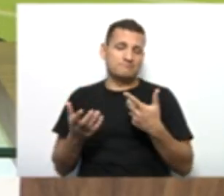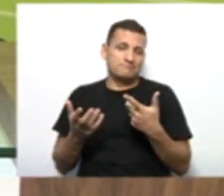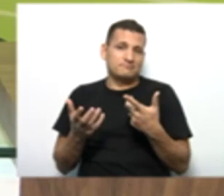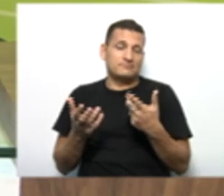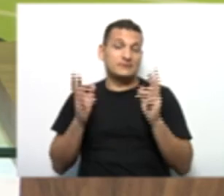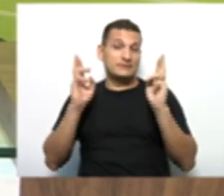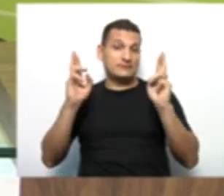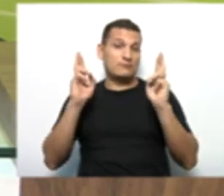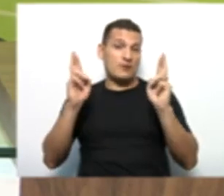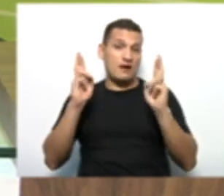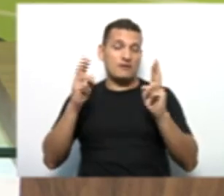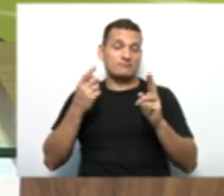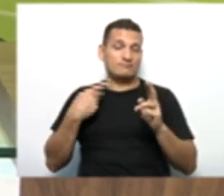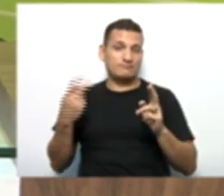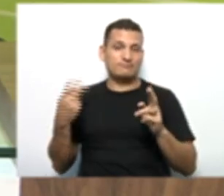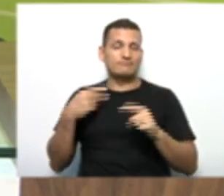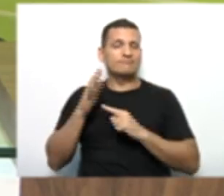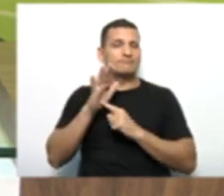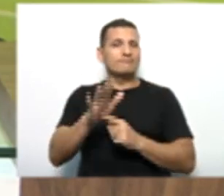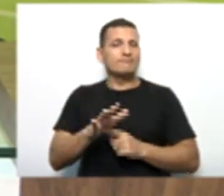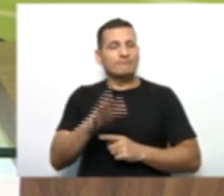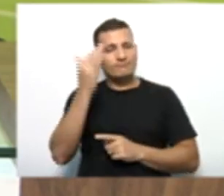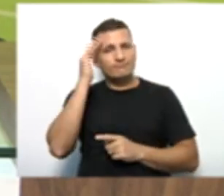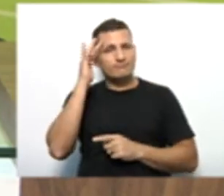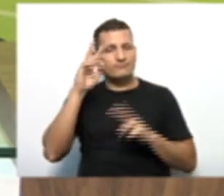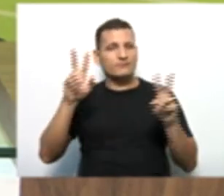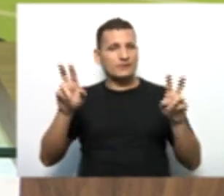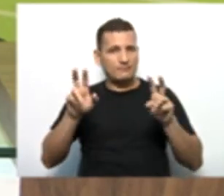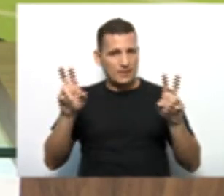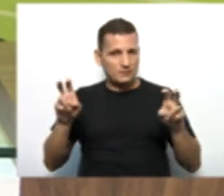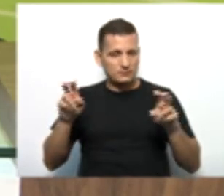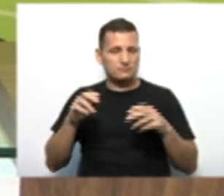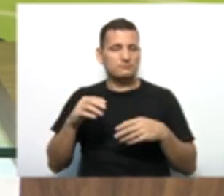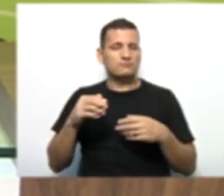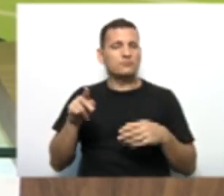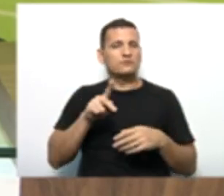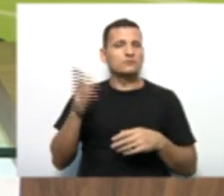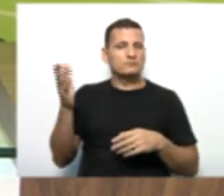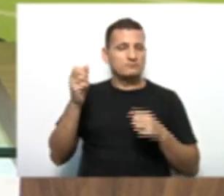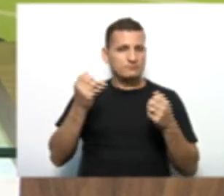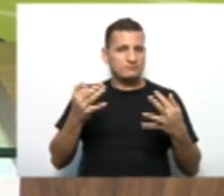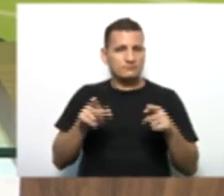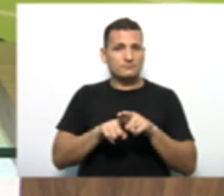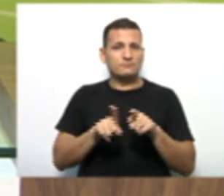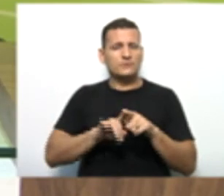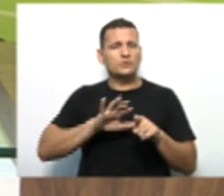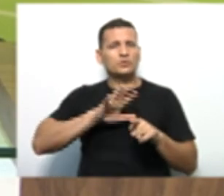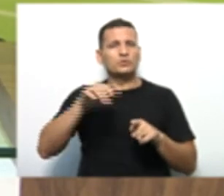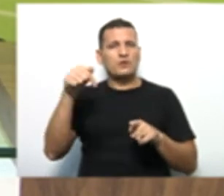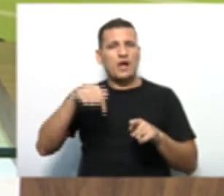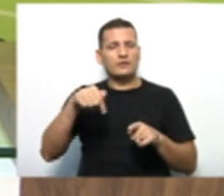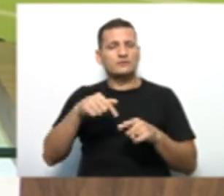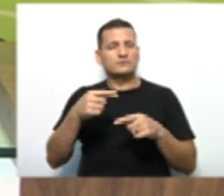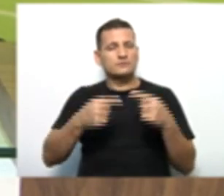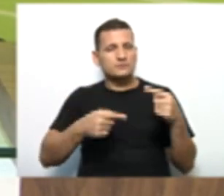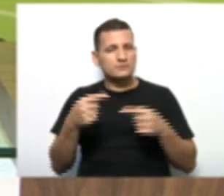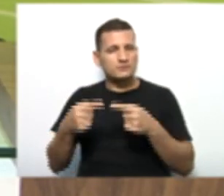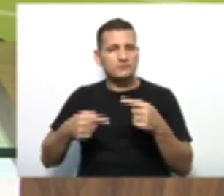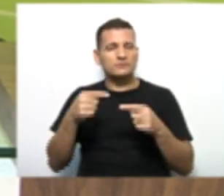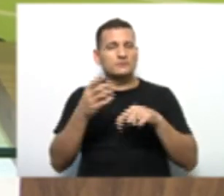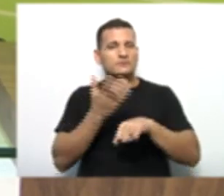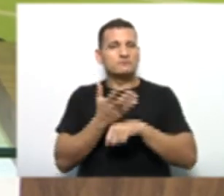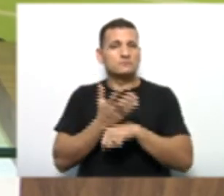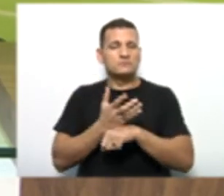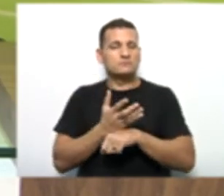para a compreensão dessas temáticas. E como o professor Wesley falou, tudo o que nós discutimos aqui nessa disciplina não vai ser importante